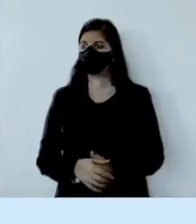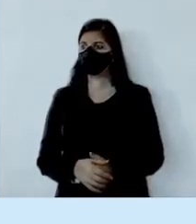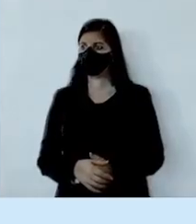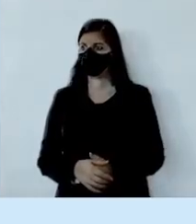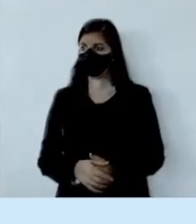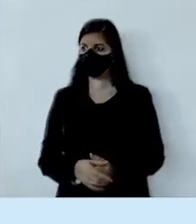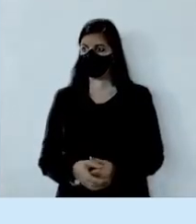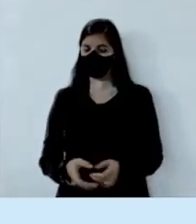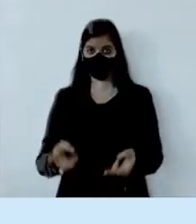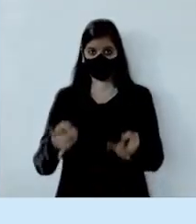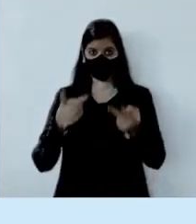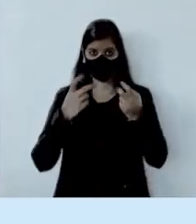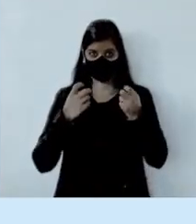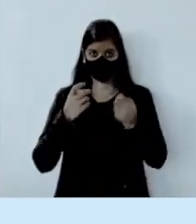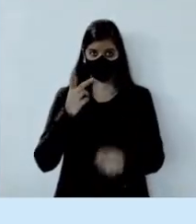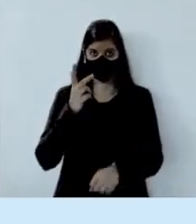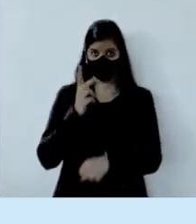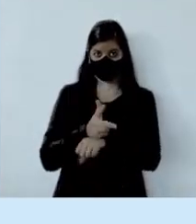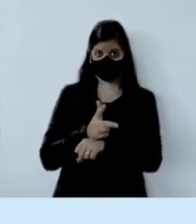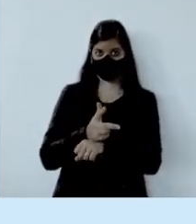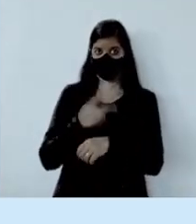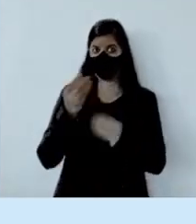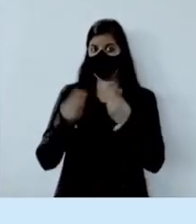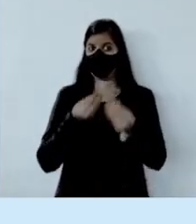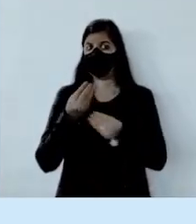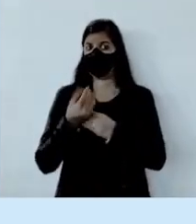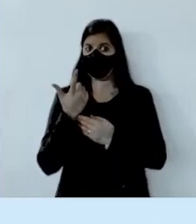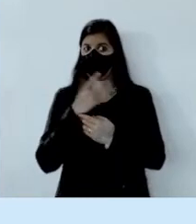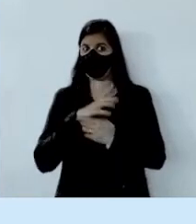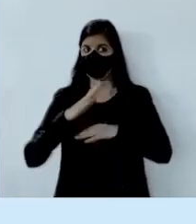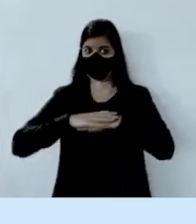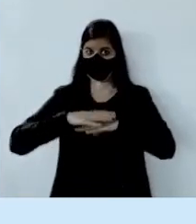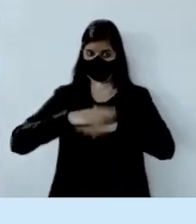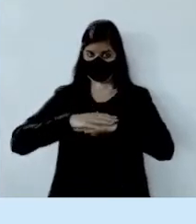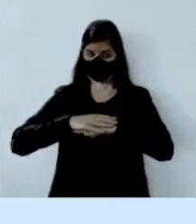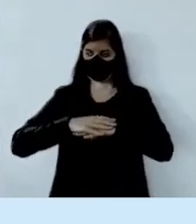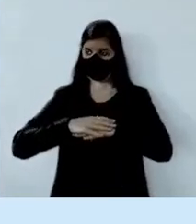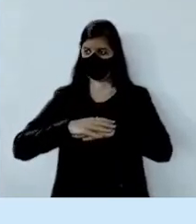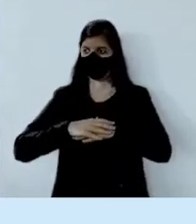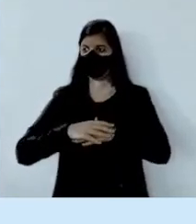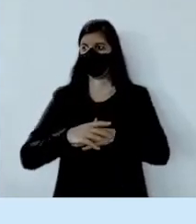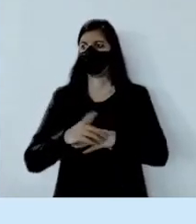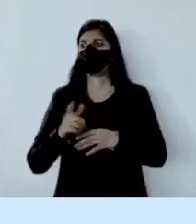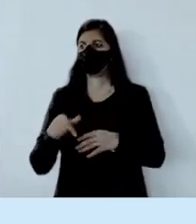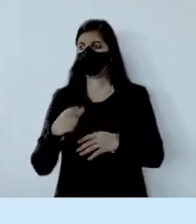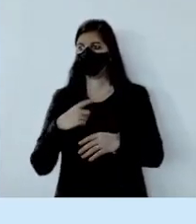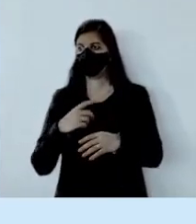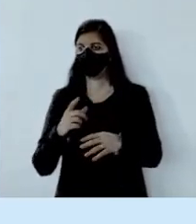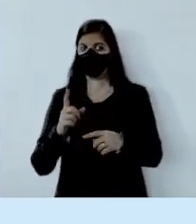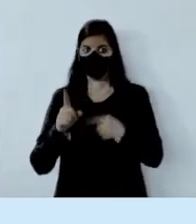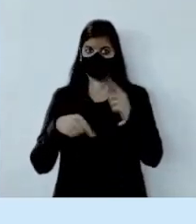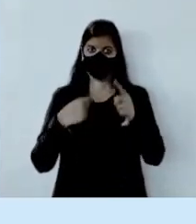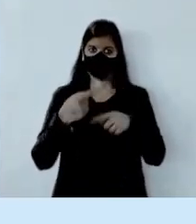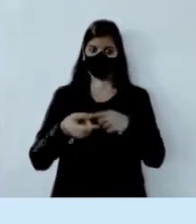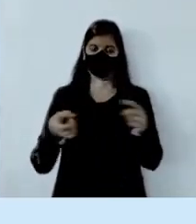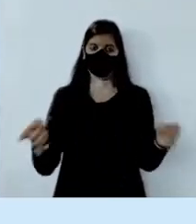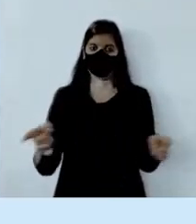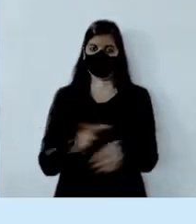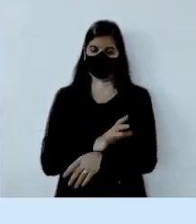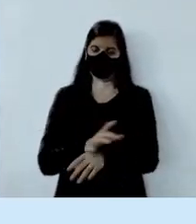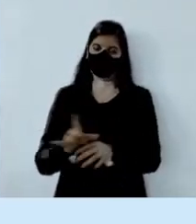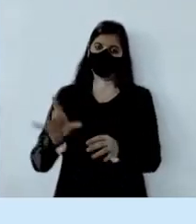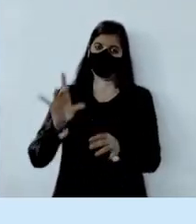que vocês viram no vídeo, né, como é feita a planificação desse sólido, você depois que termina, você pode